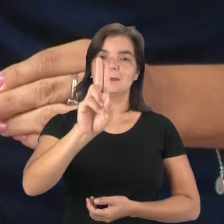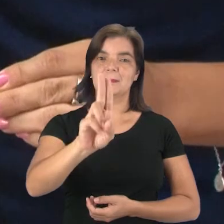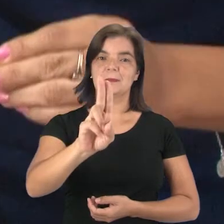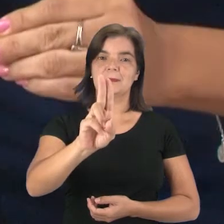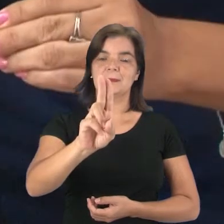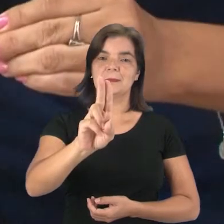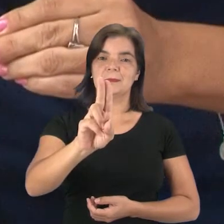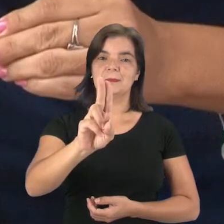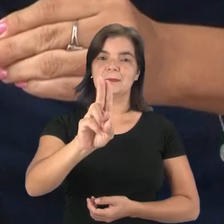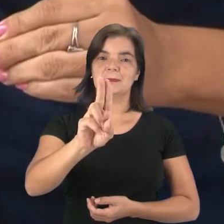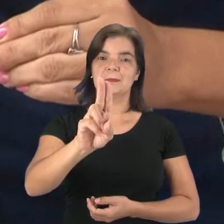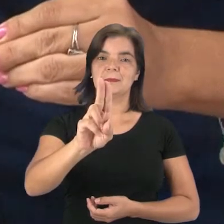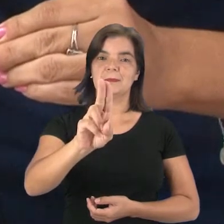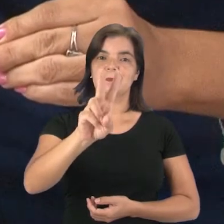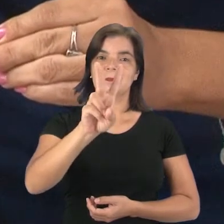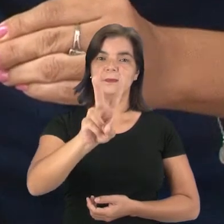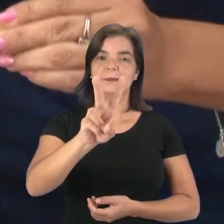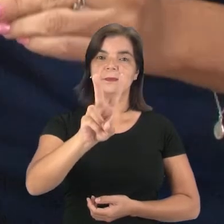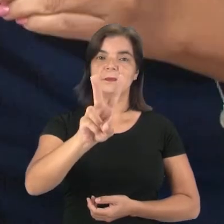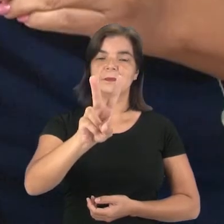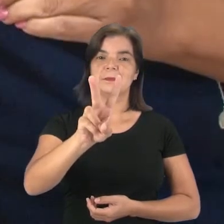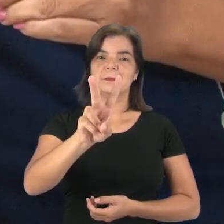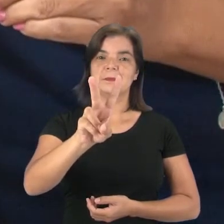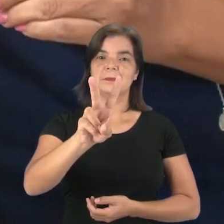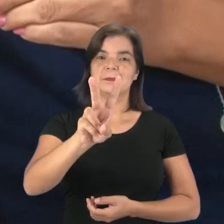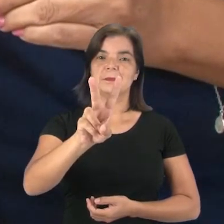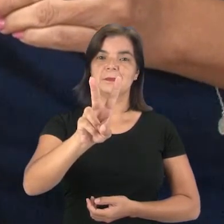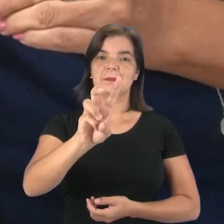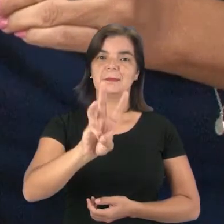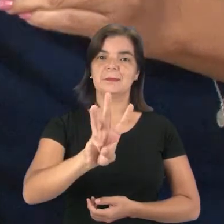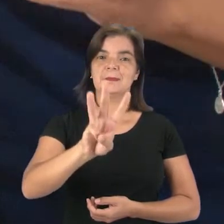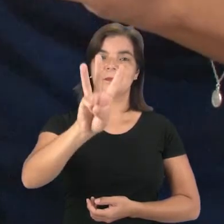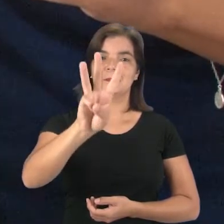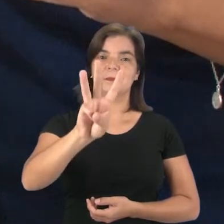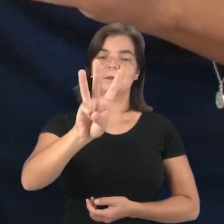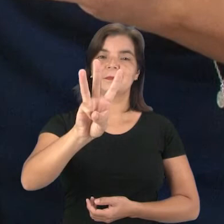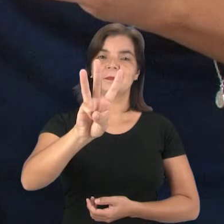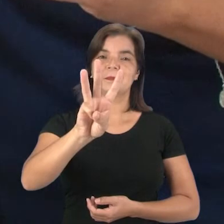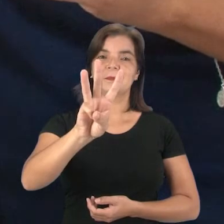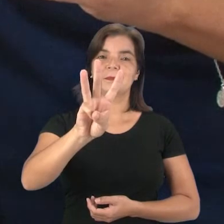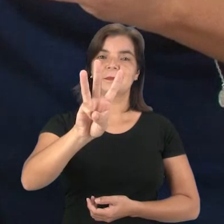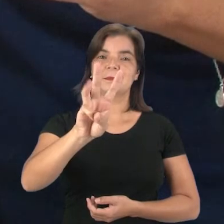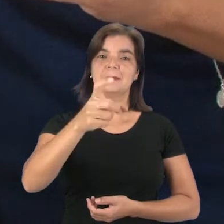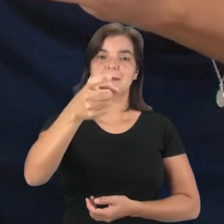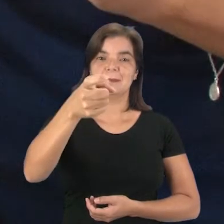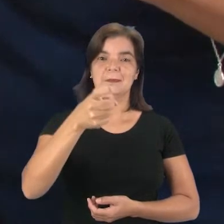e o v w